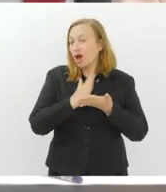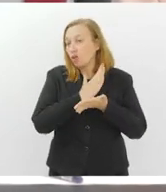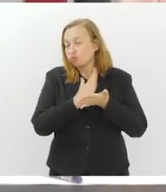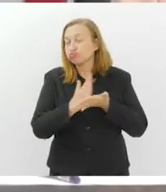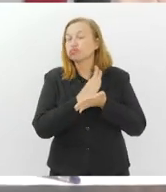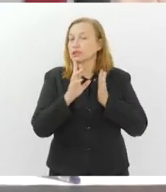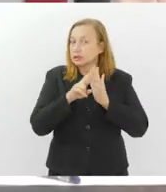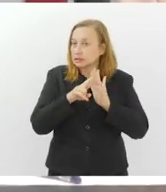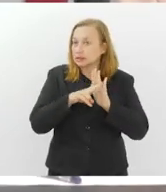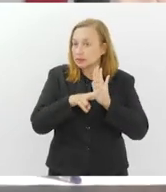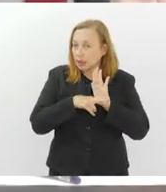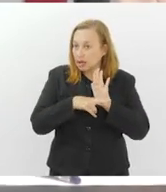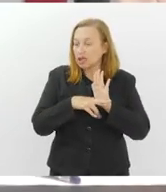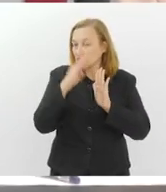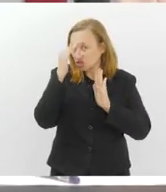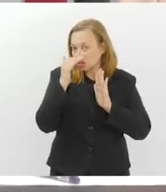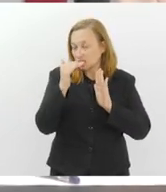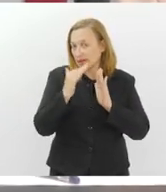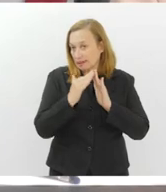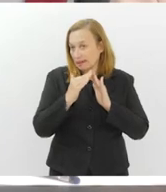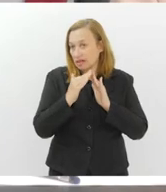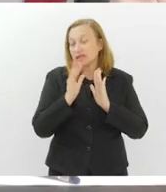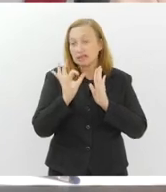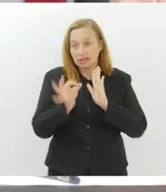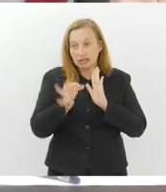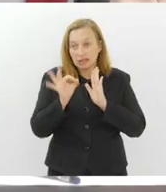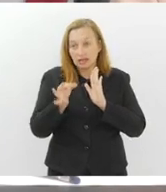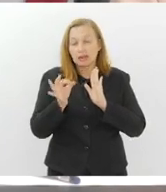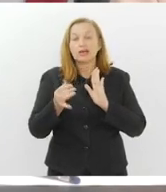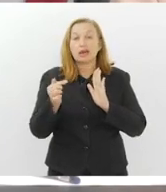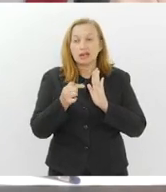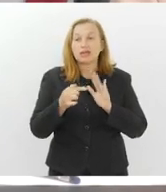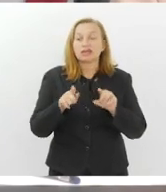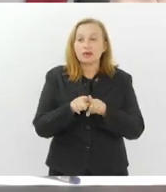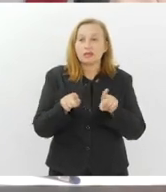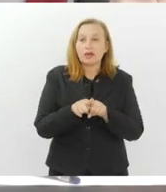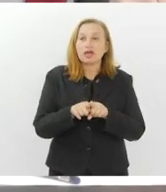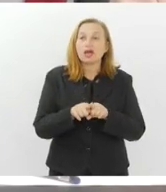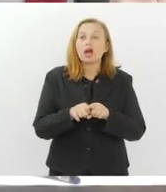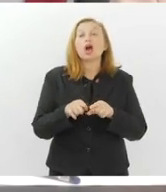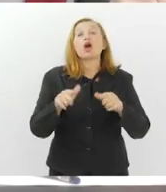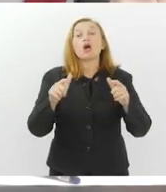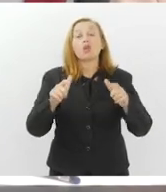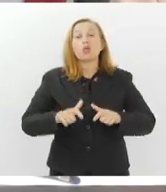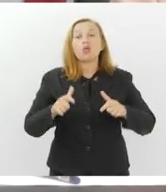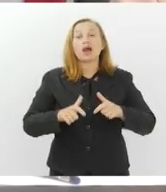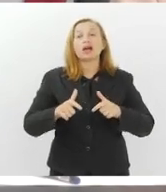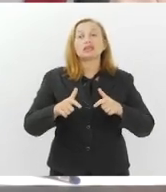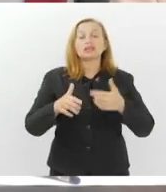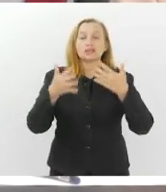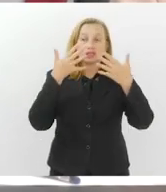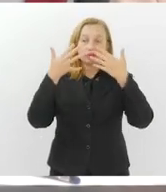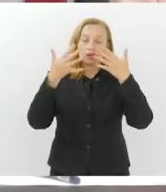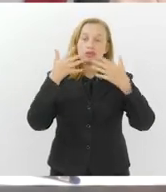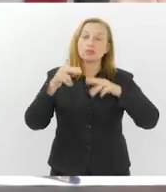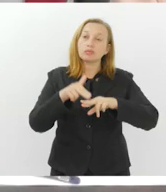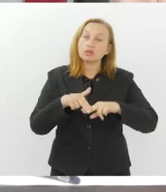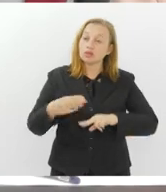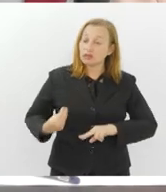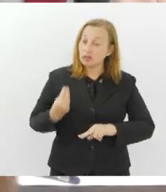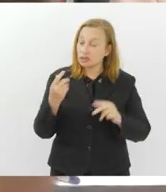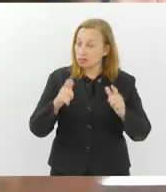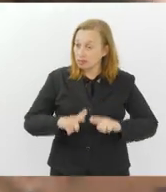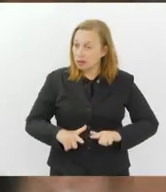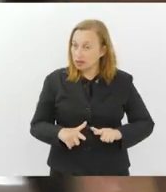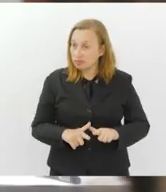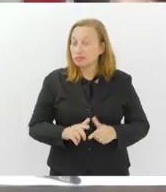são normas legais. Evidentemente que aqui a CPI também é um lugar da transparência, e é para isso que nós, é isso que nós viemos buscar, né?